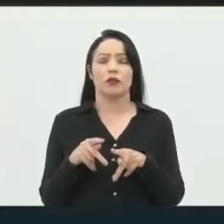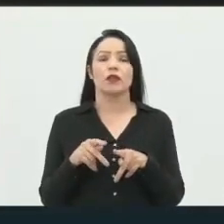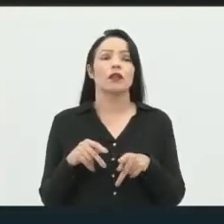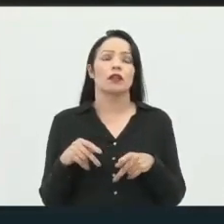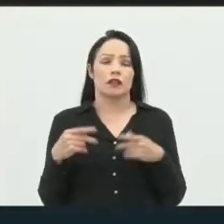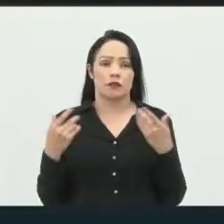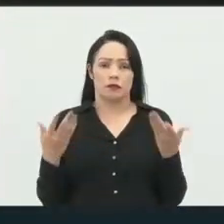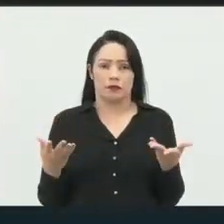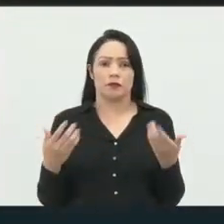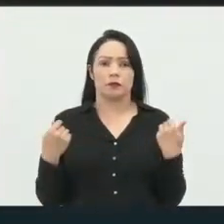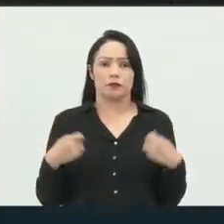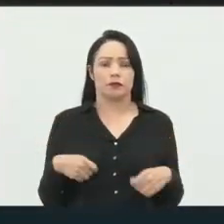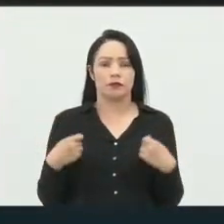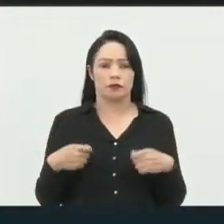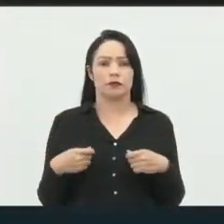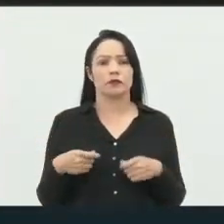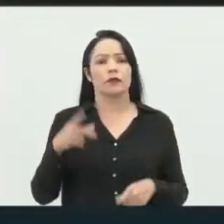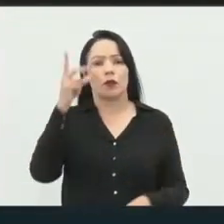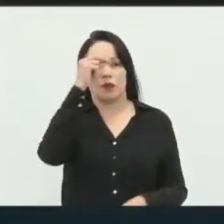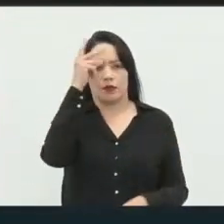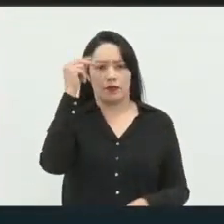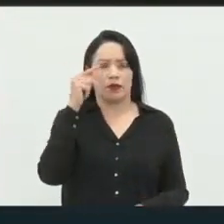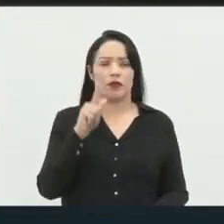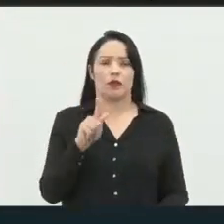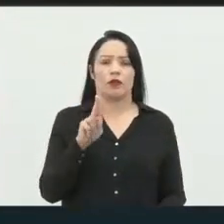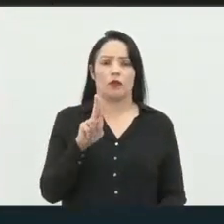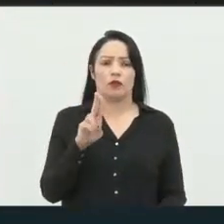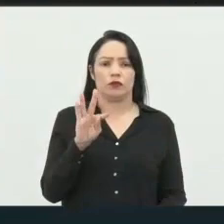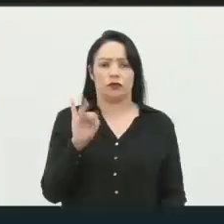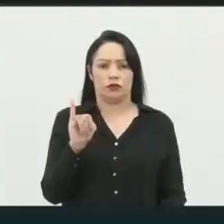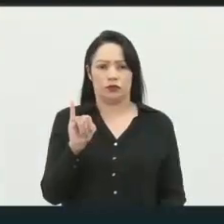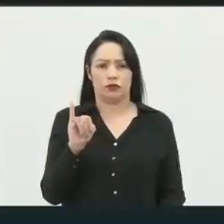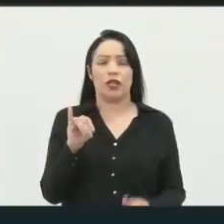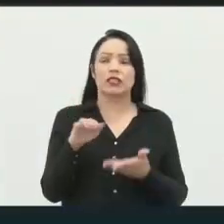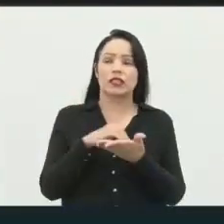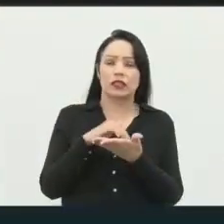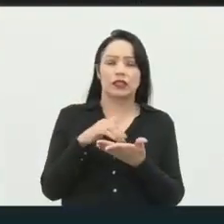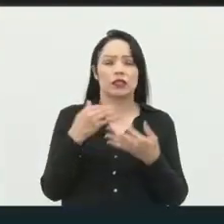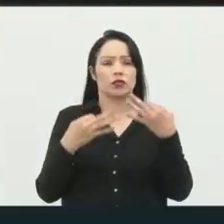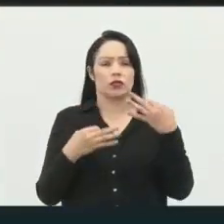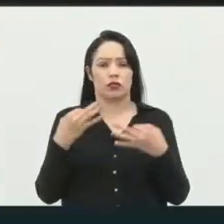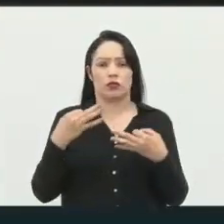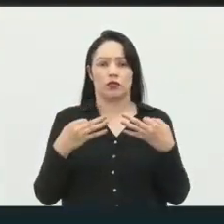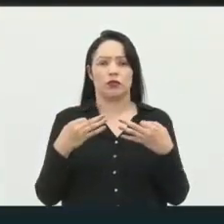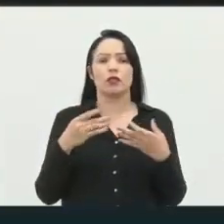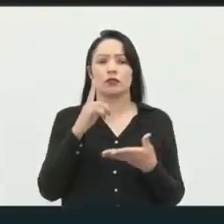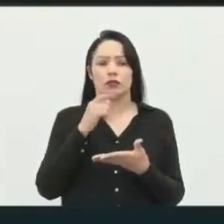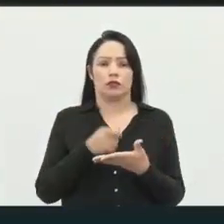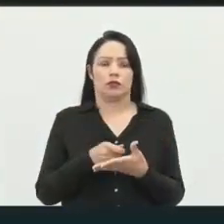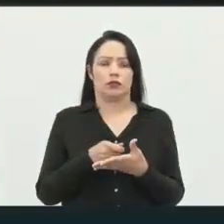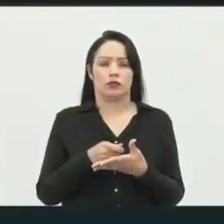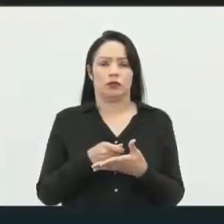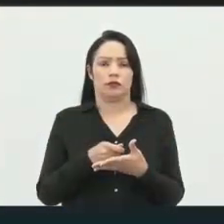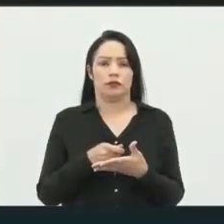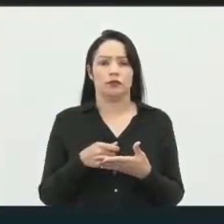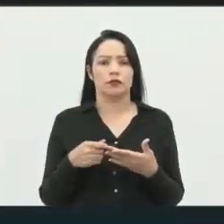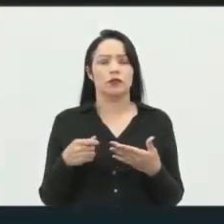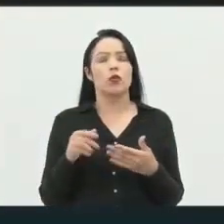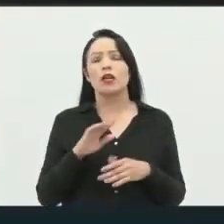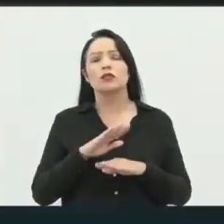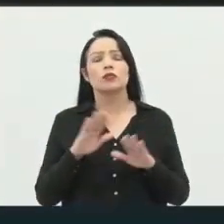deveria ser o prefeito gute através da Secretaria de Justiça ter tomado Providência então não basta simplesmente